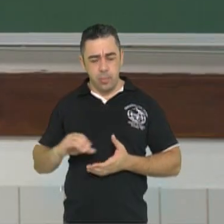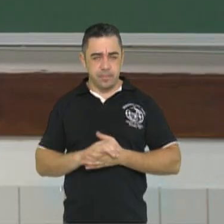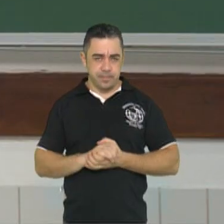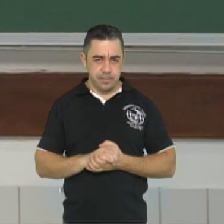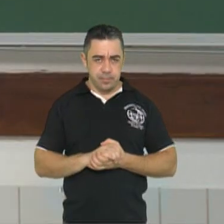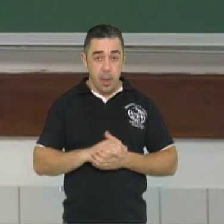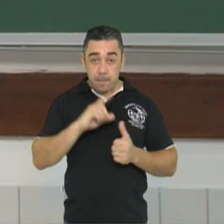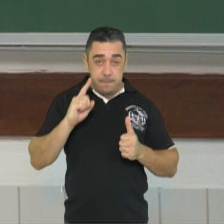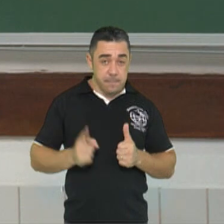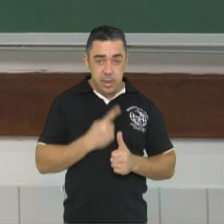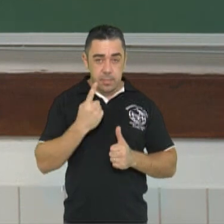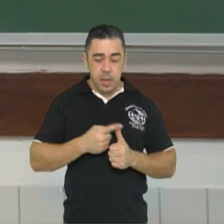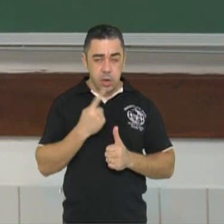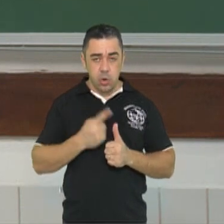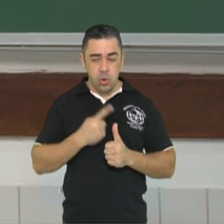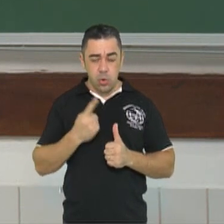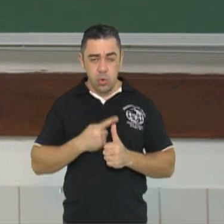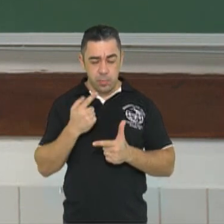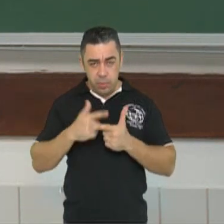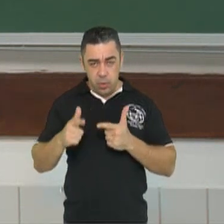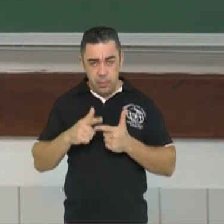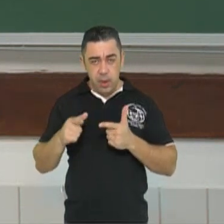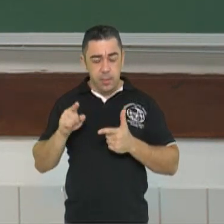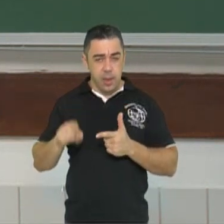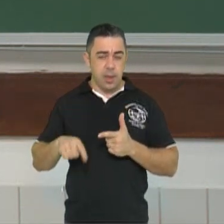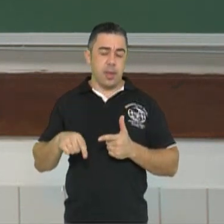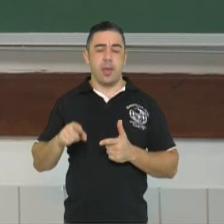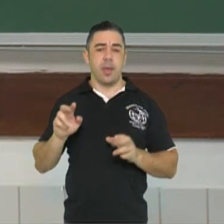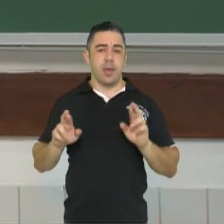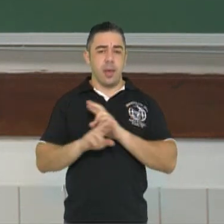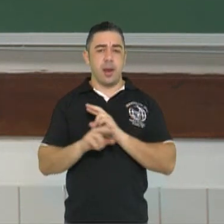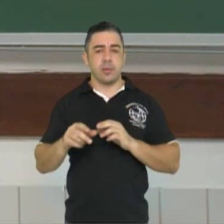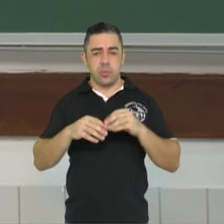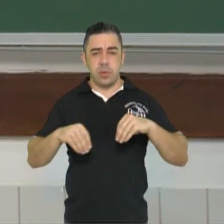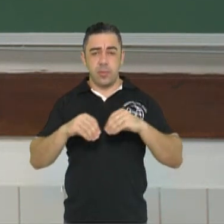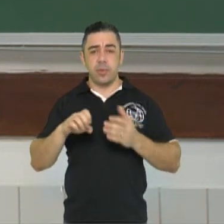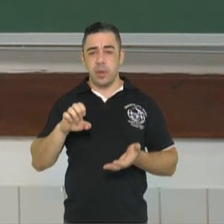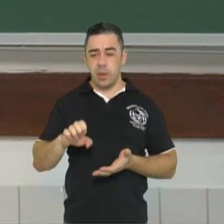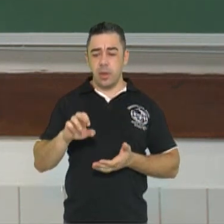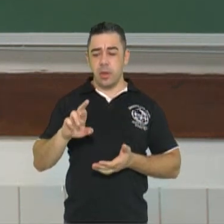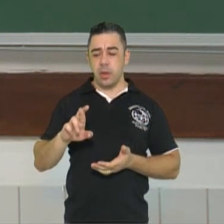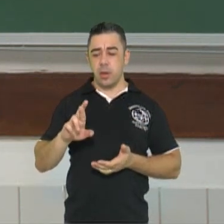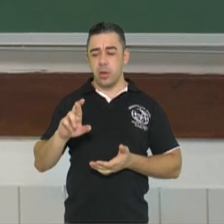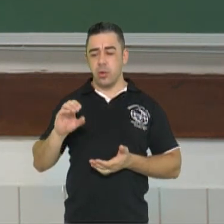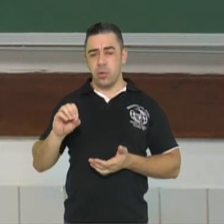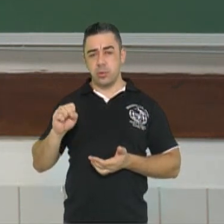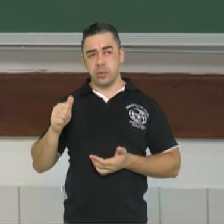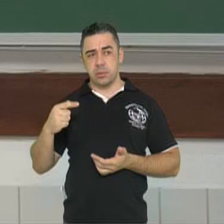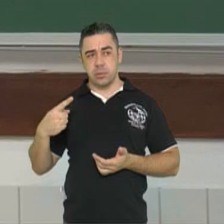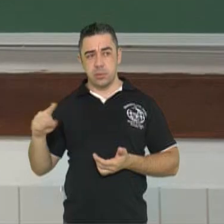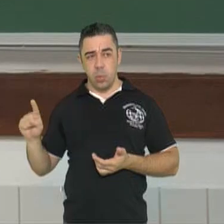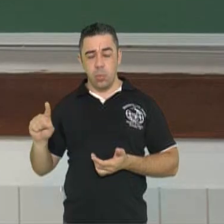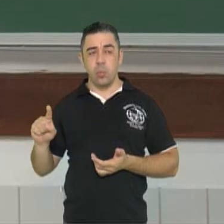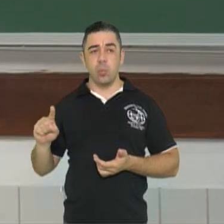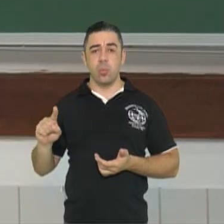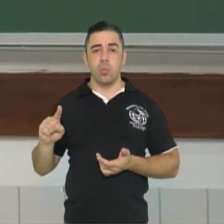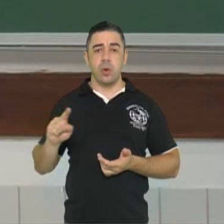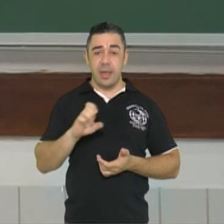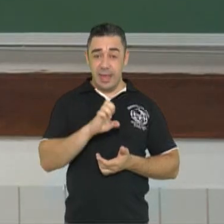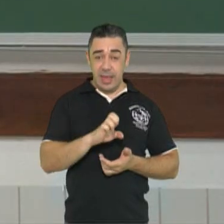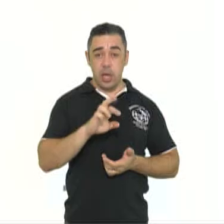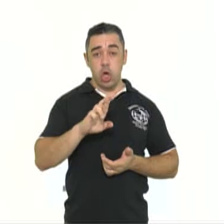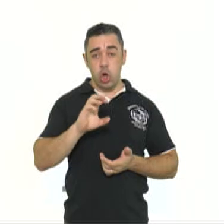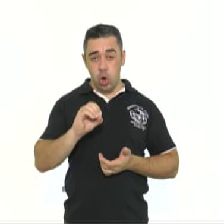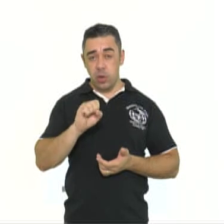Primeiro impacto ambiental relacionado ao solo, erosão. Você já deve ter ouvido falar muito disso também, né? O que é a erosão, gente? Então,